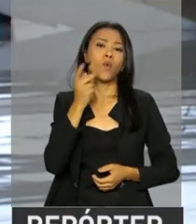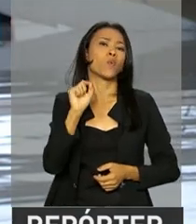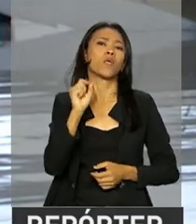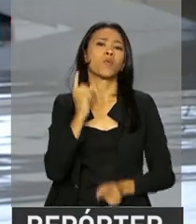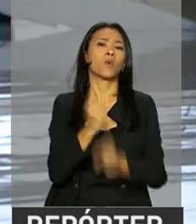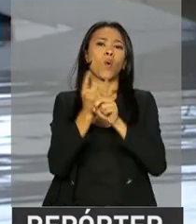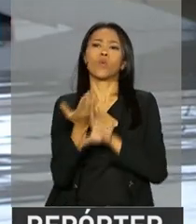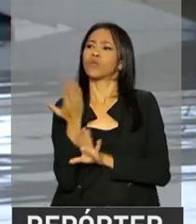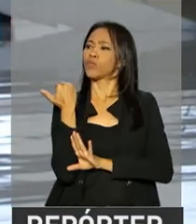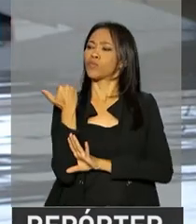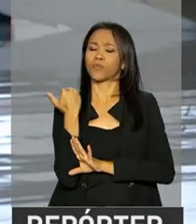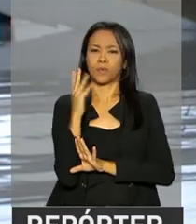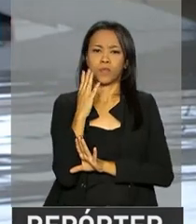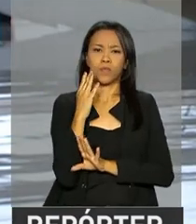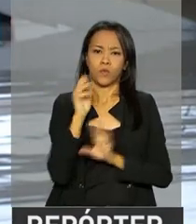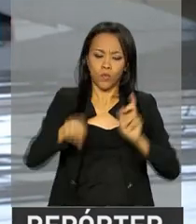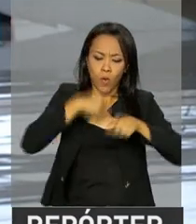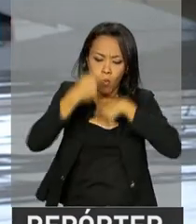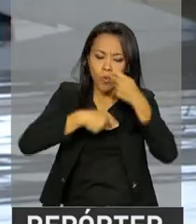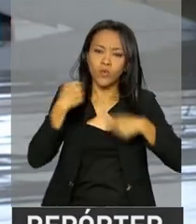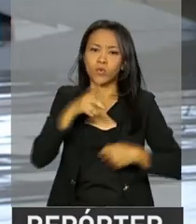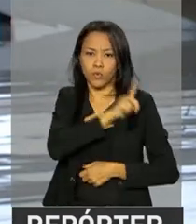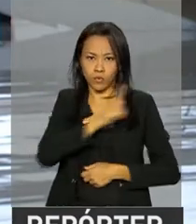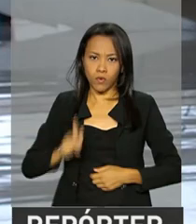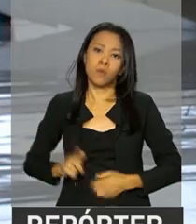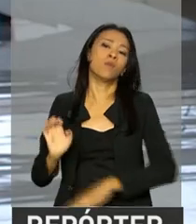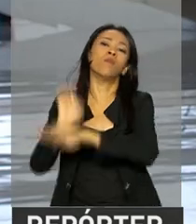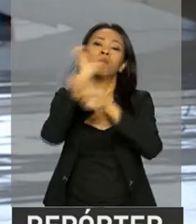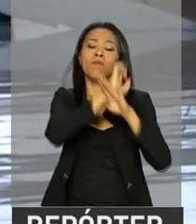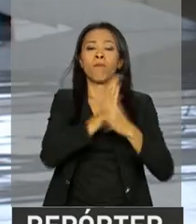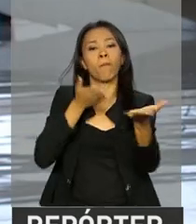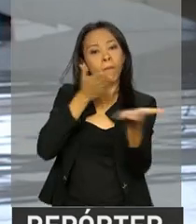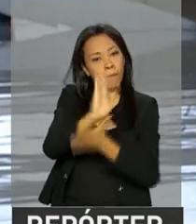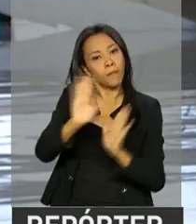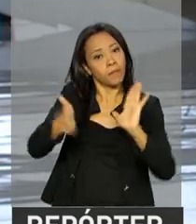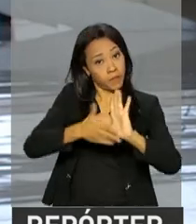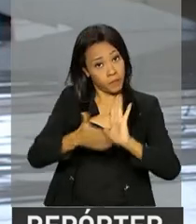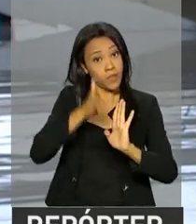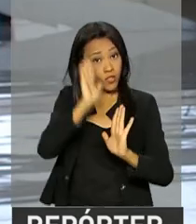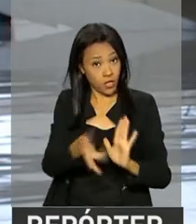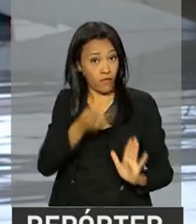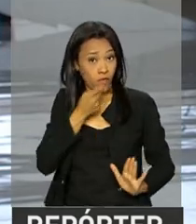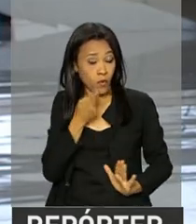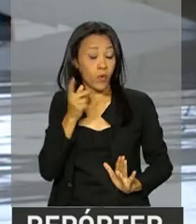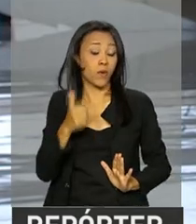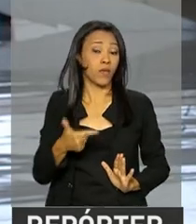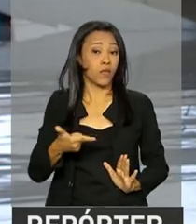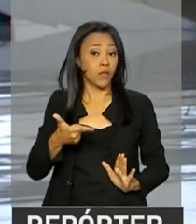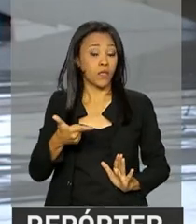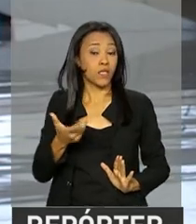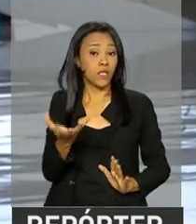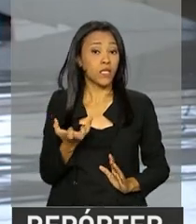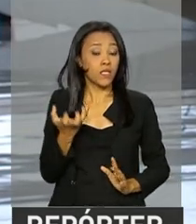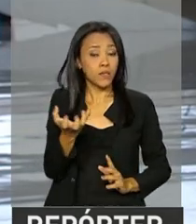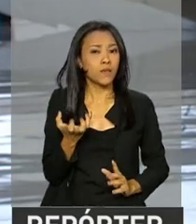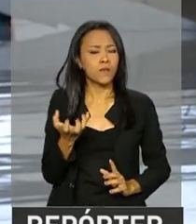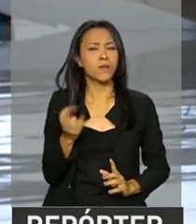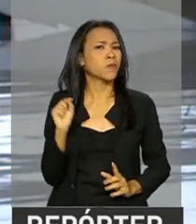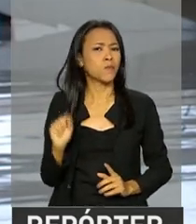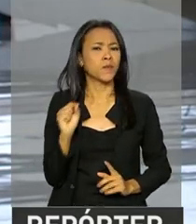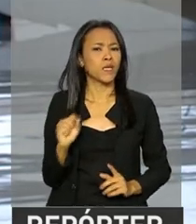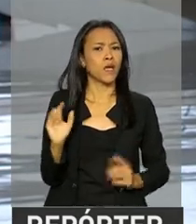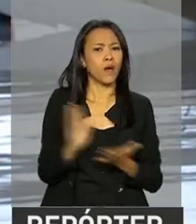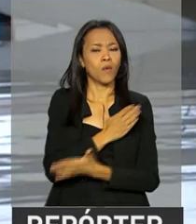governadores a importância da aprovação dessa medida e também o governo já tinha anunciado que havia que iria adotar